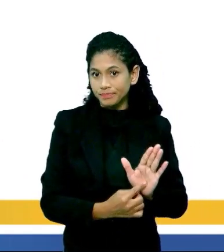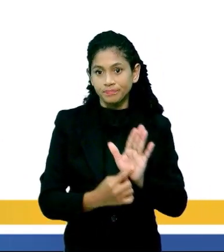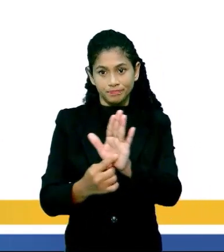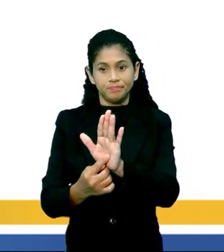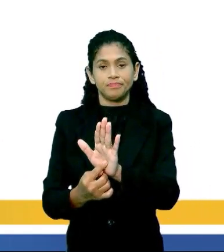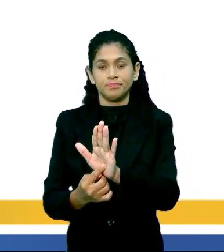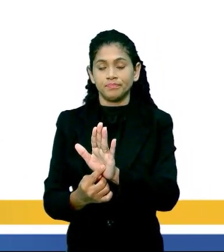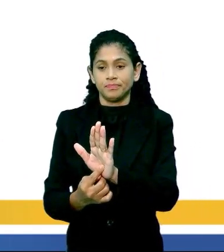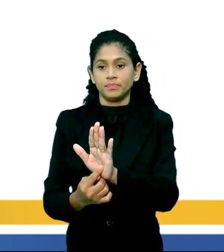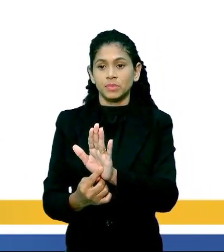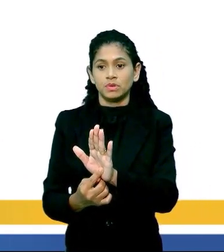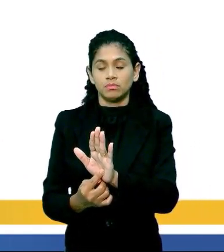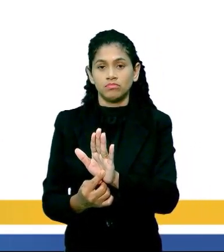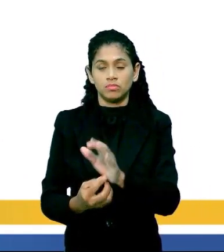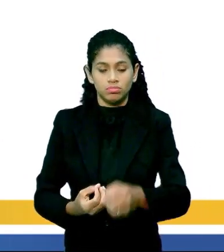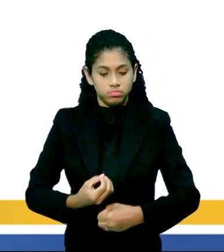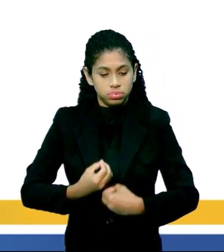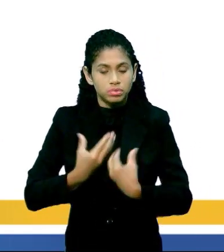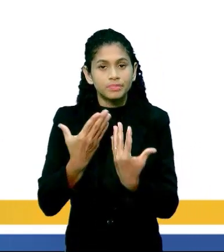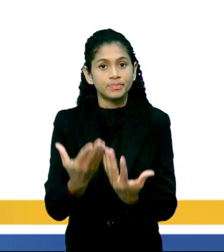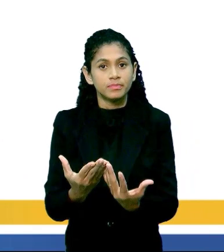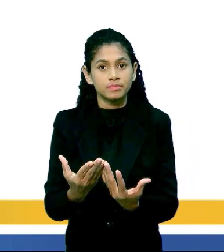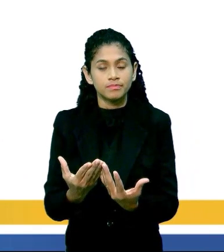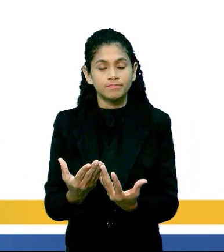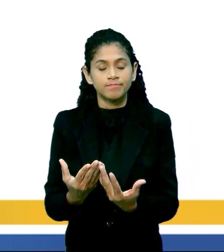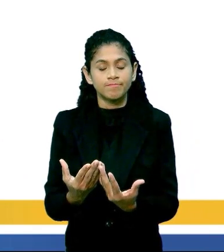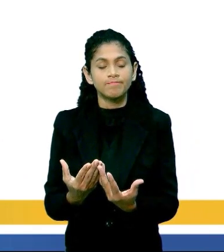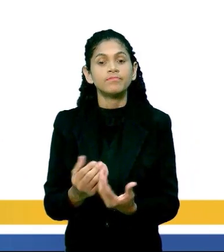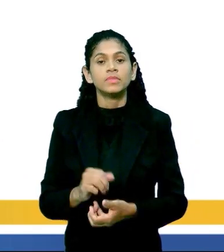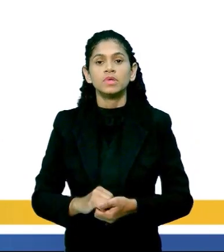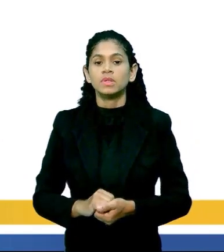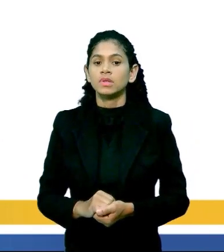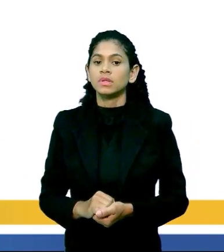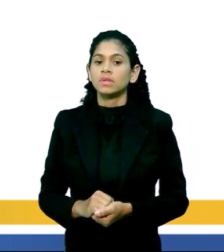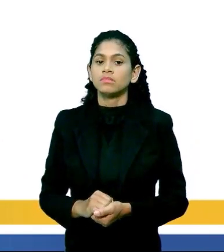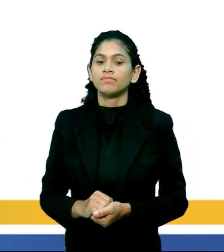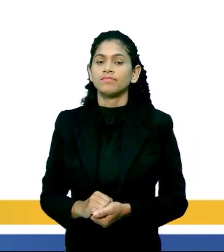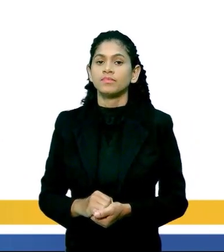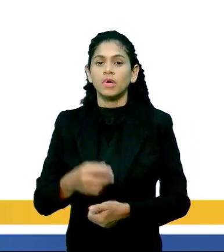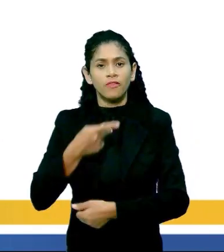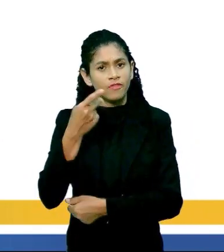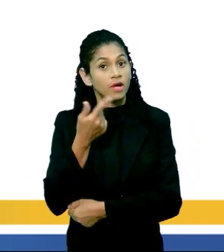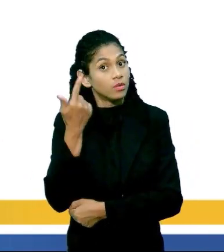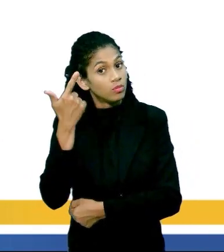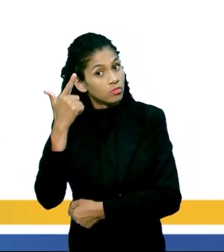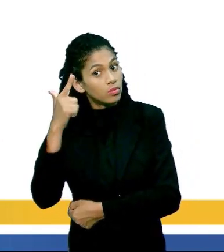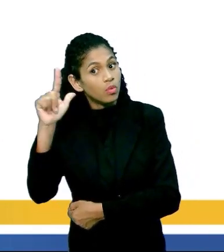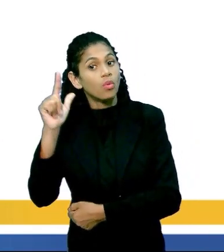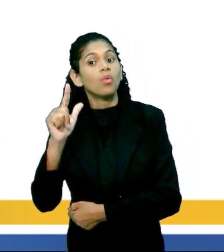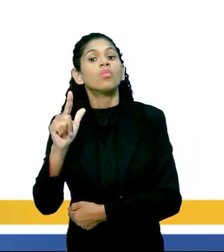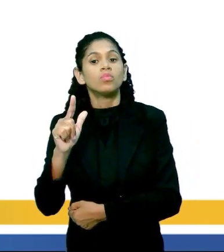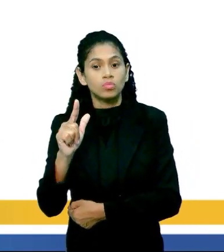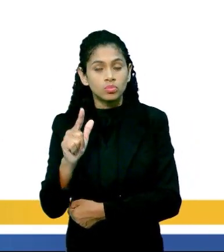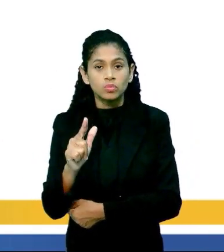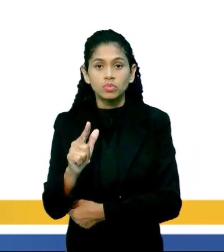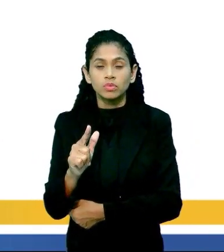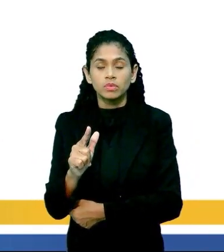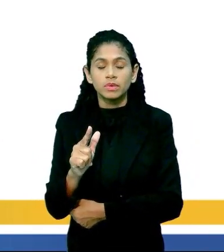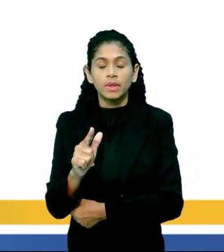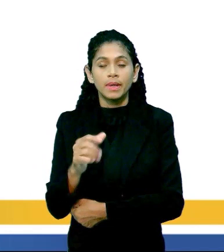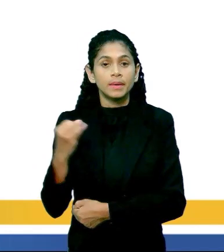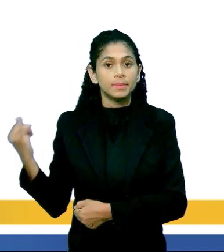pode falar aí. É muito importante, pessoal, quando a gente vai fazer qualquer prova, seja de Enem ou de concurso